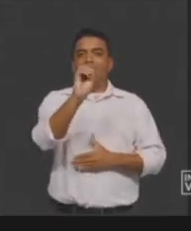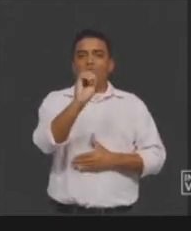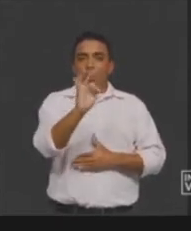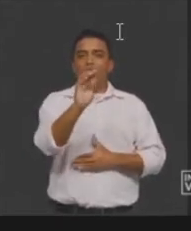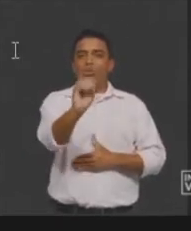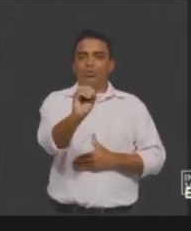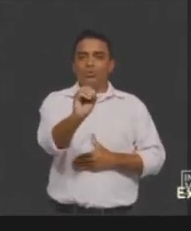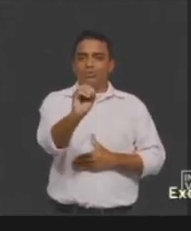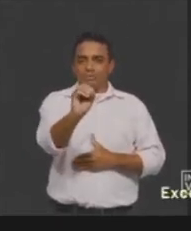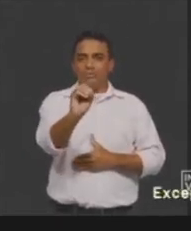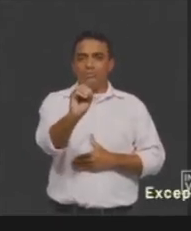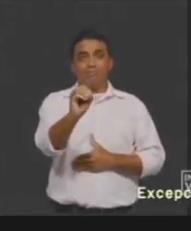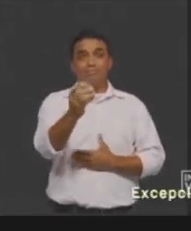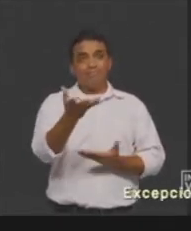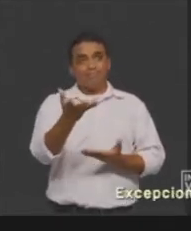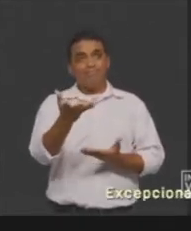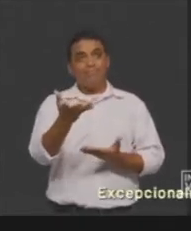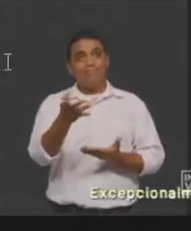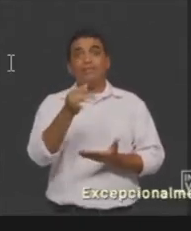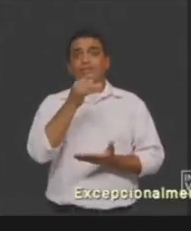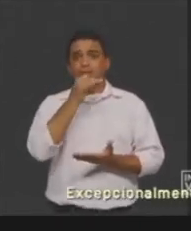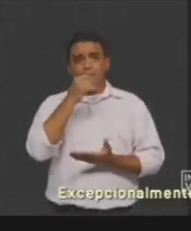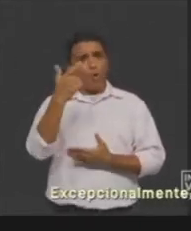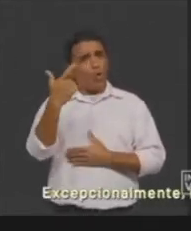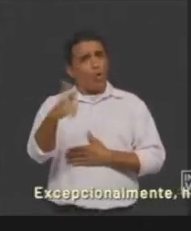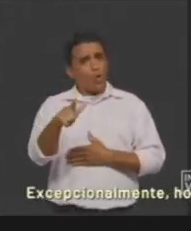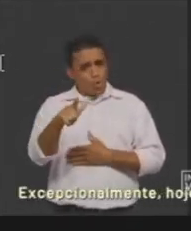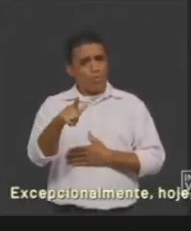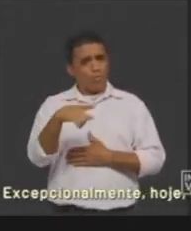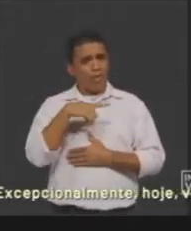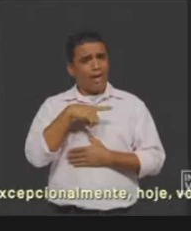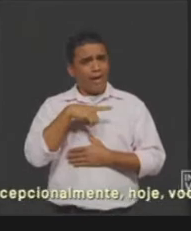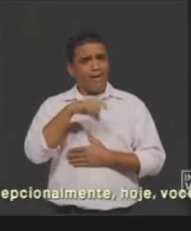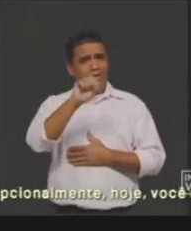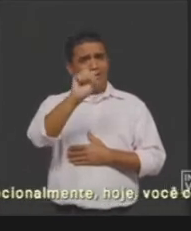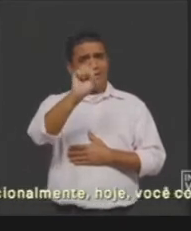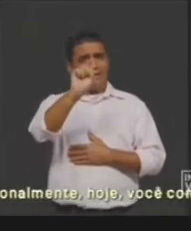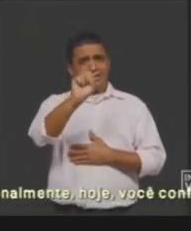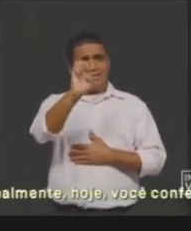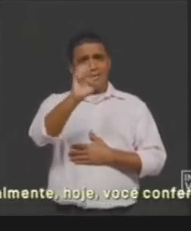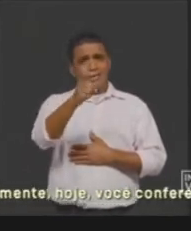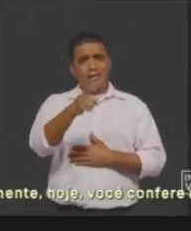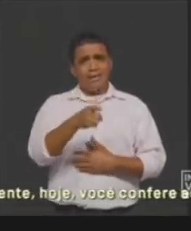caso. Mas existe também um outro tipo de reprodução sexuada, que